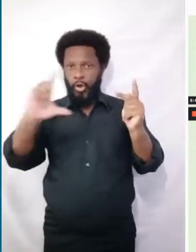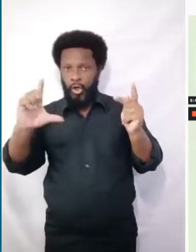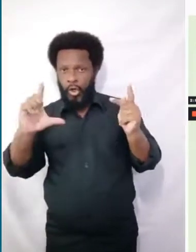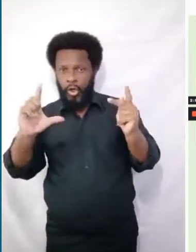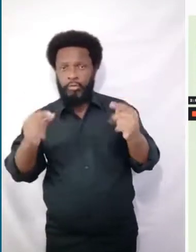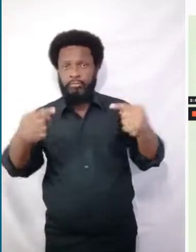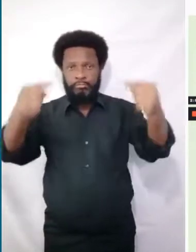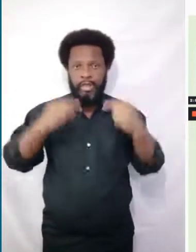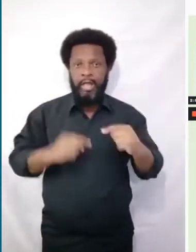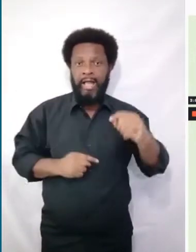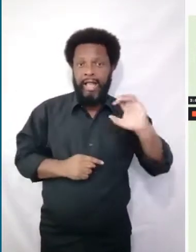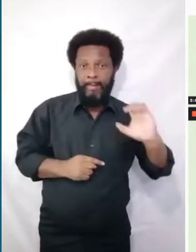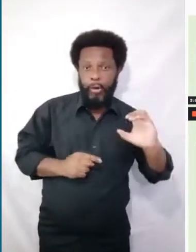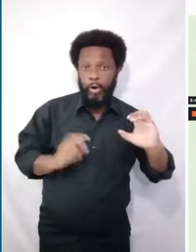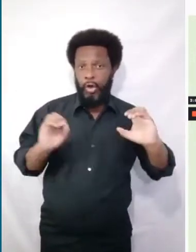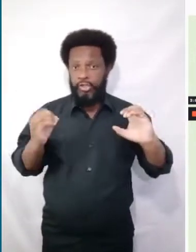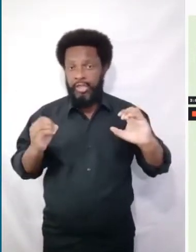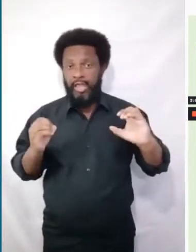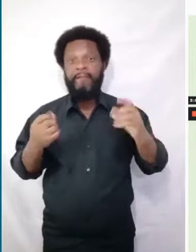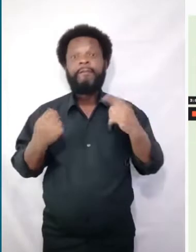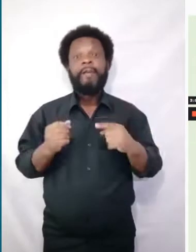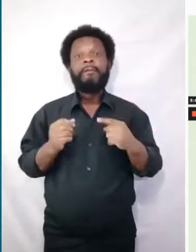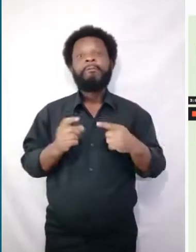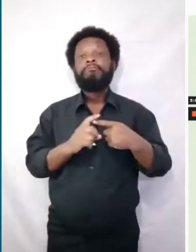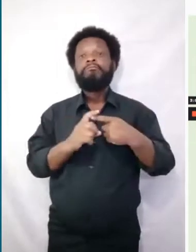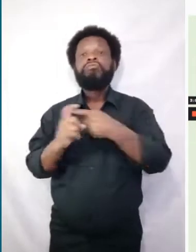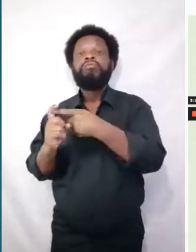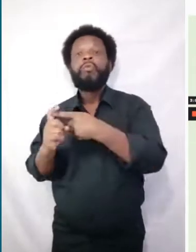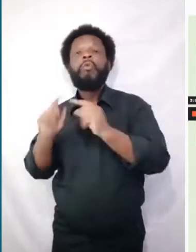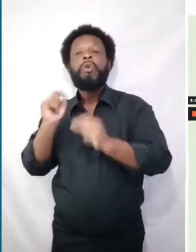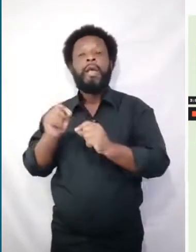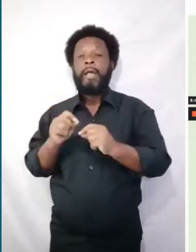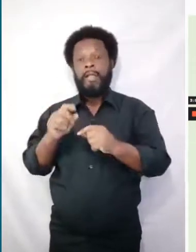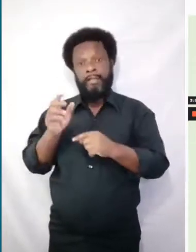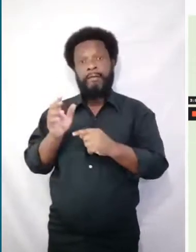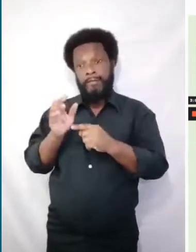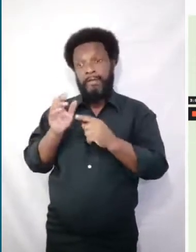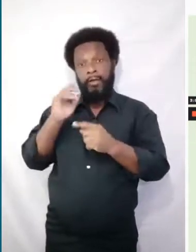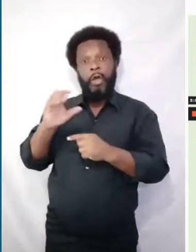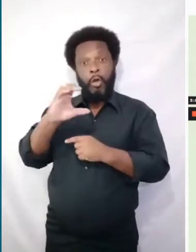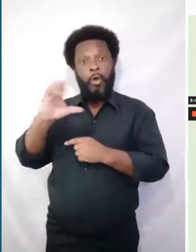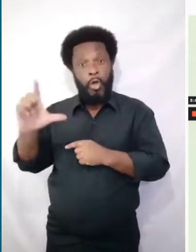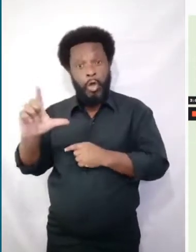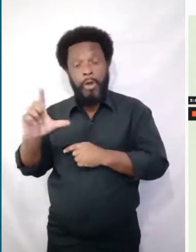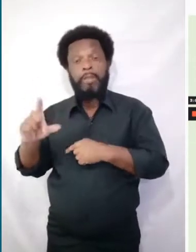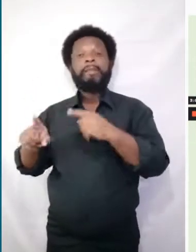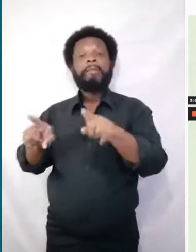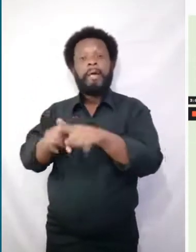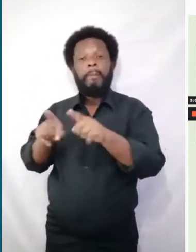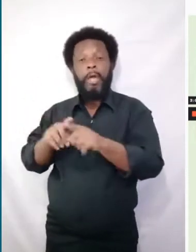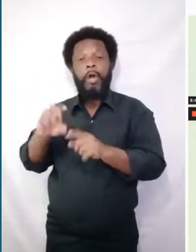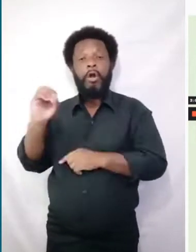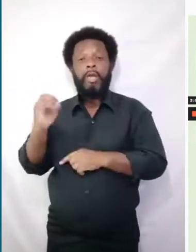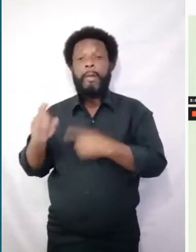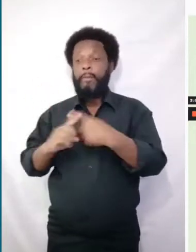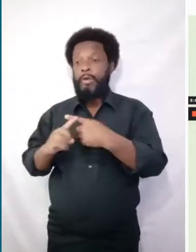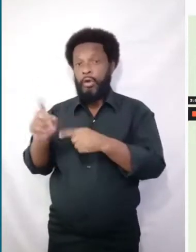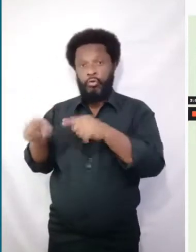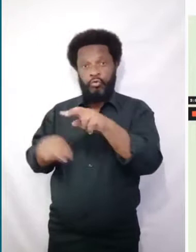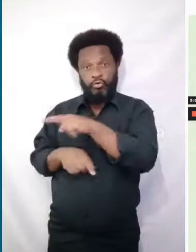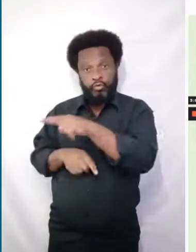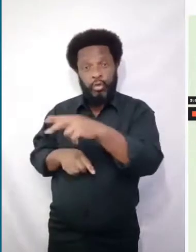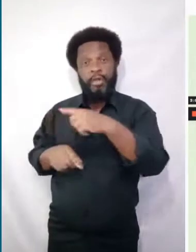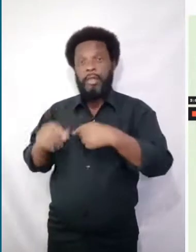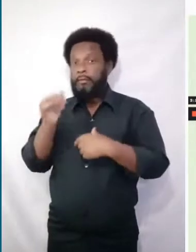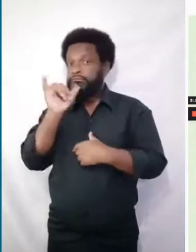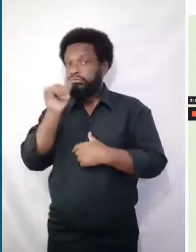né, do hidrogênio com cloro e do carbono com oxigênio, esse vetor ele está apontando para quem? Para o cloro e para o oxigênio,